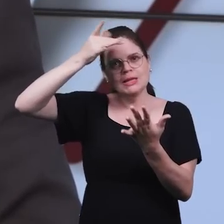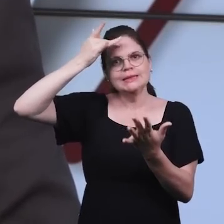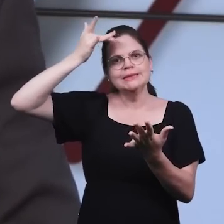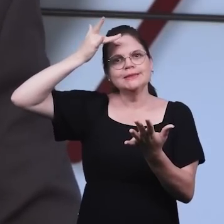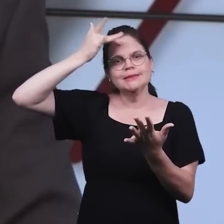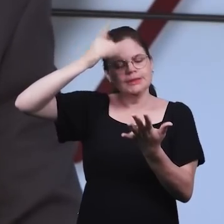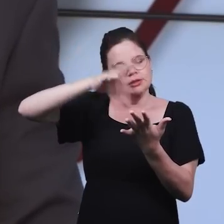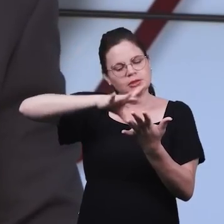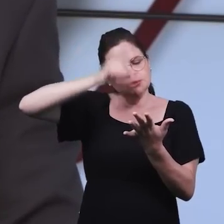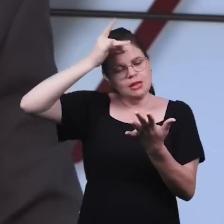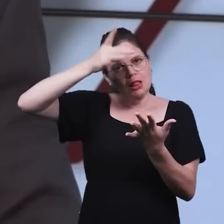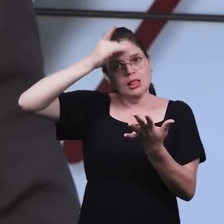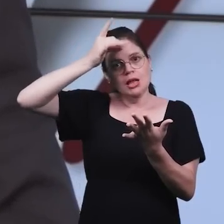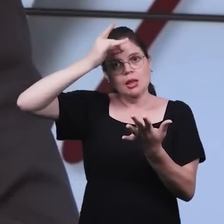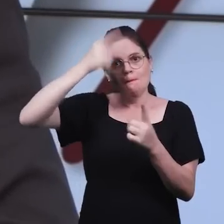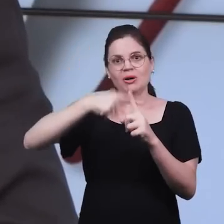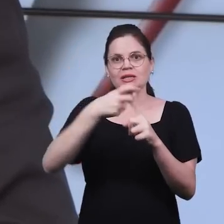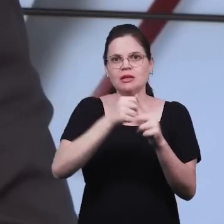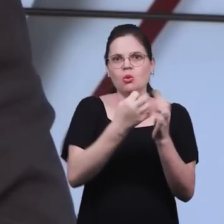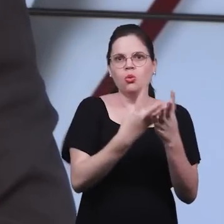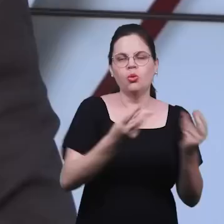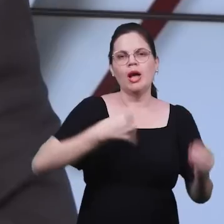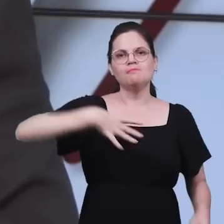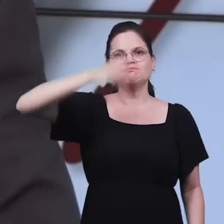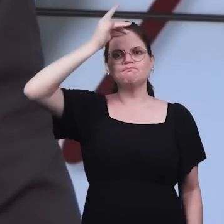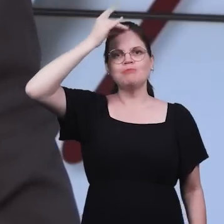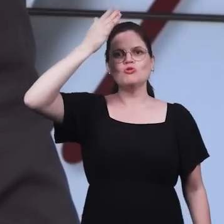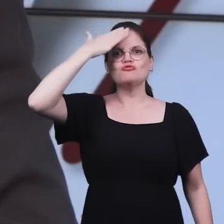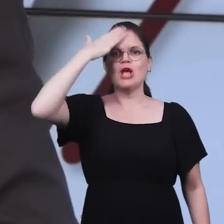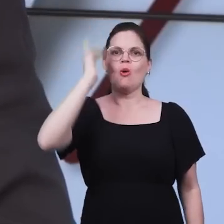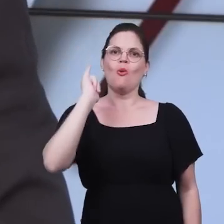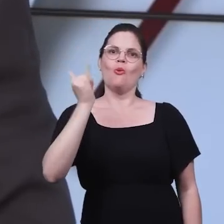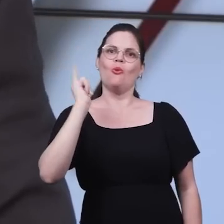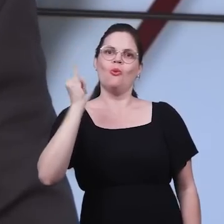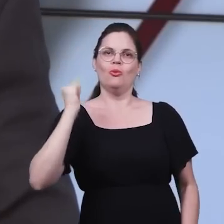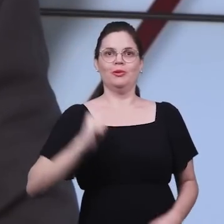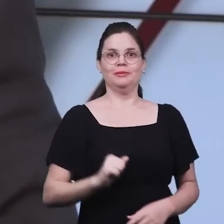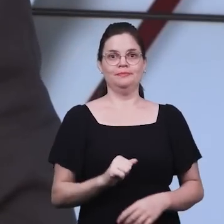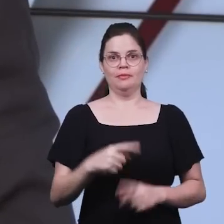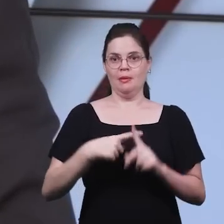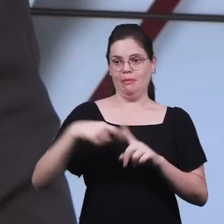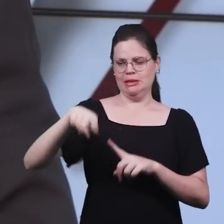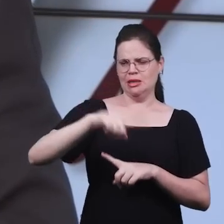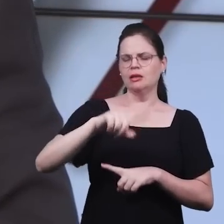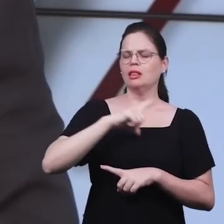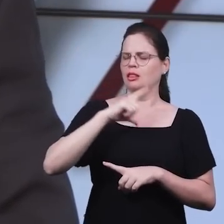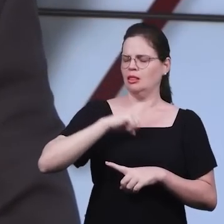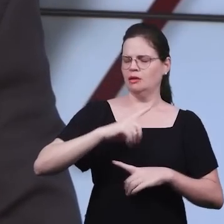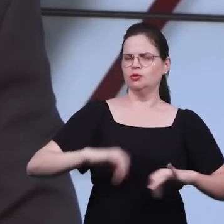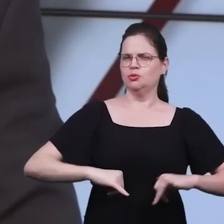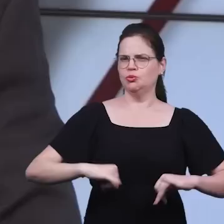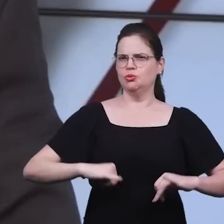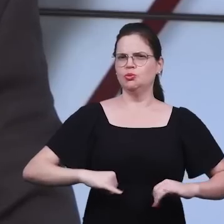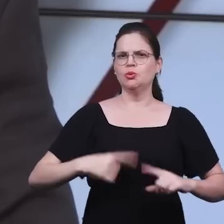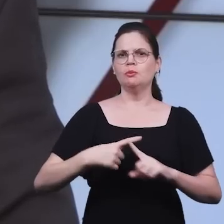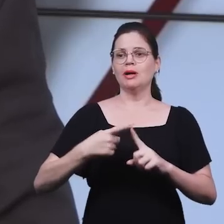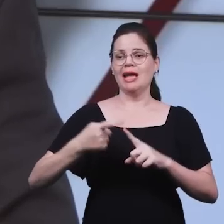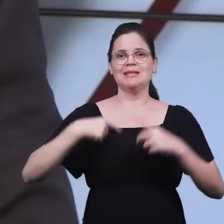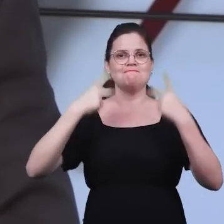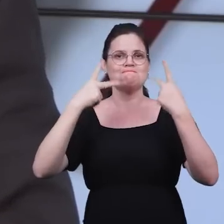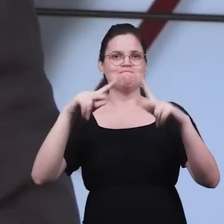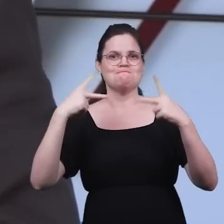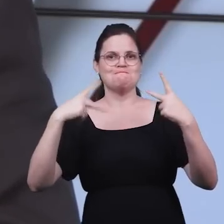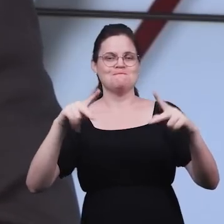universidade, porque se eles se identificassem, eles eram presos e até julgados, né, pela Inquisição. Então eles